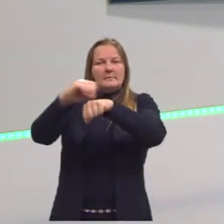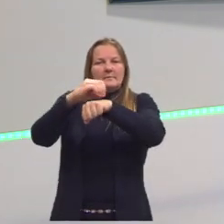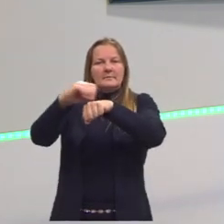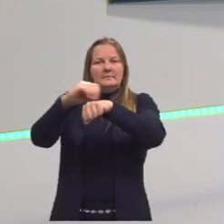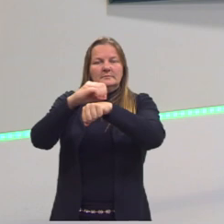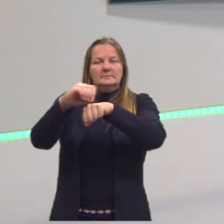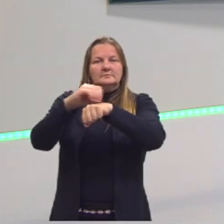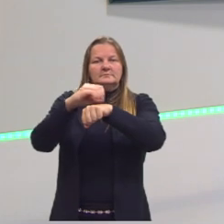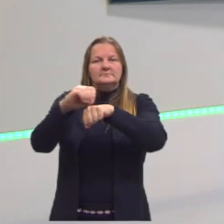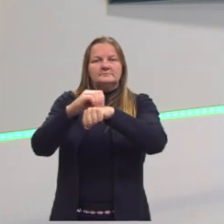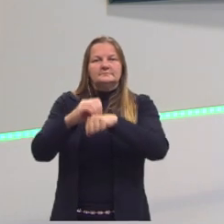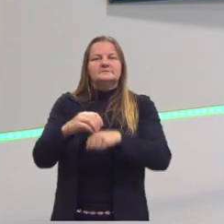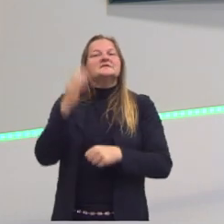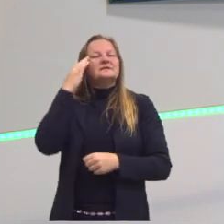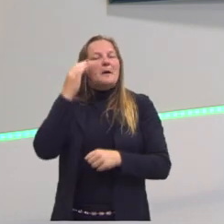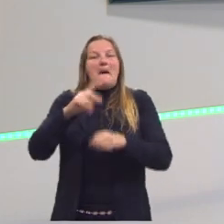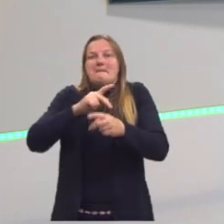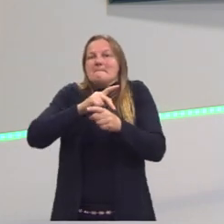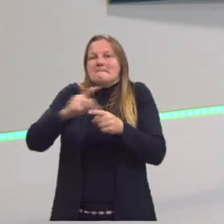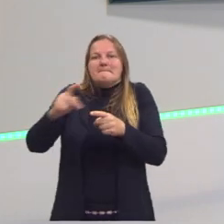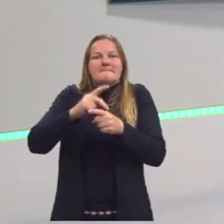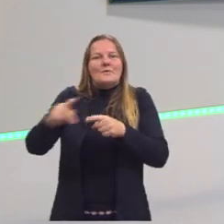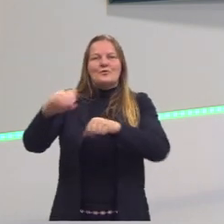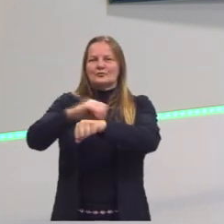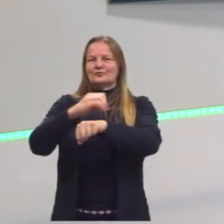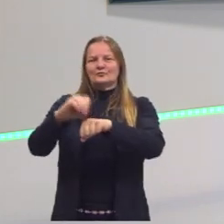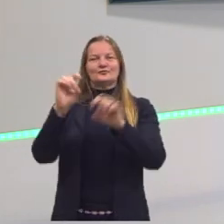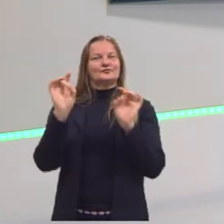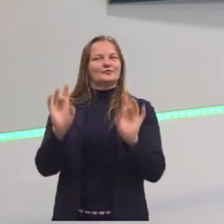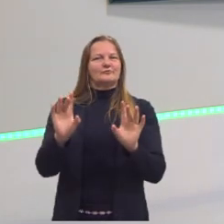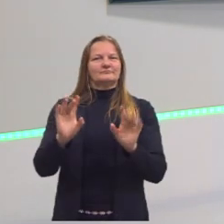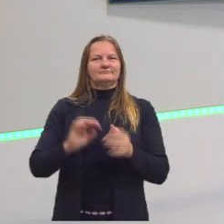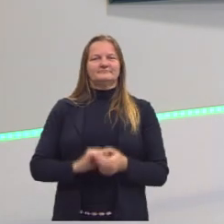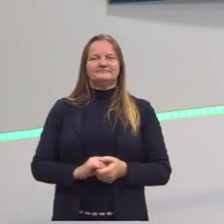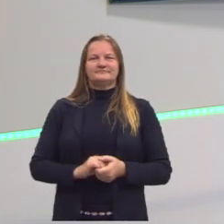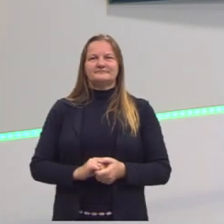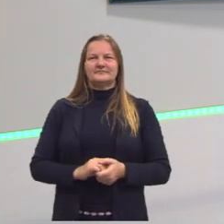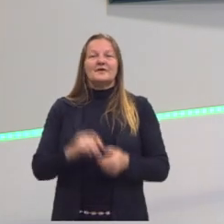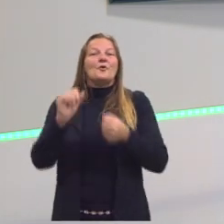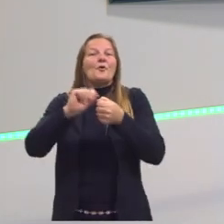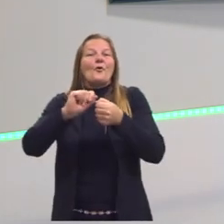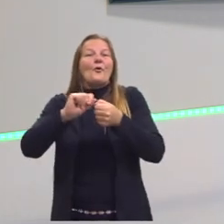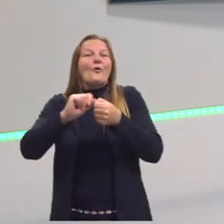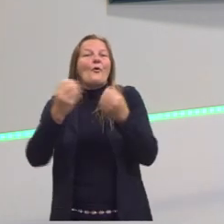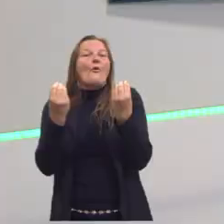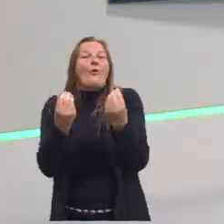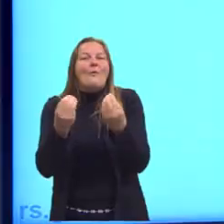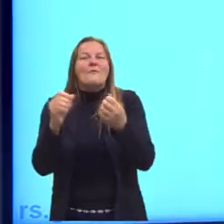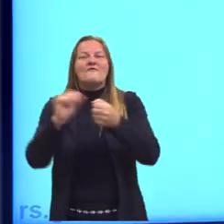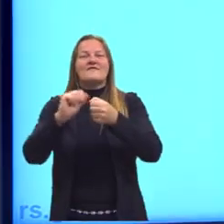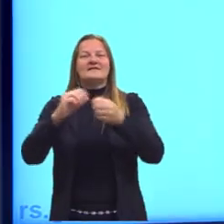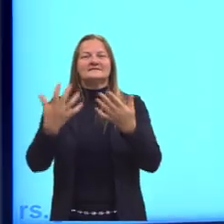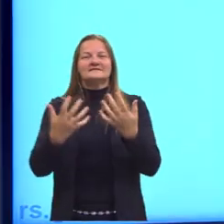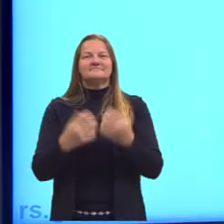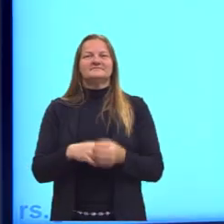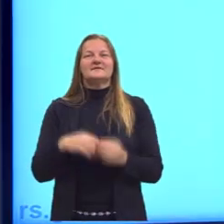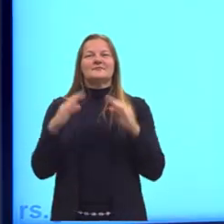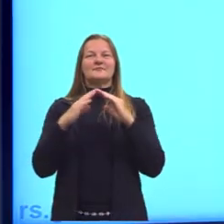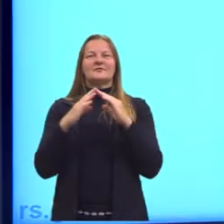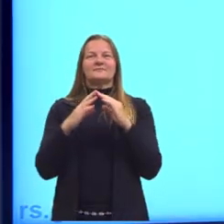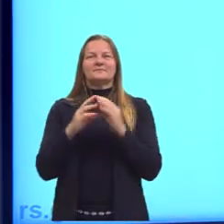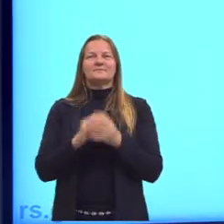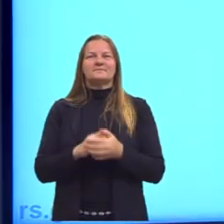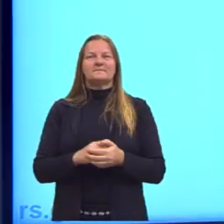rei pediu para ter na coroa ele saberia que daí era totalmente de ouro Oi e aí como que ele fez nenhum dia que foi para casa então e